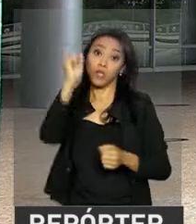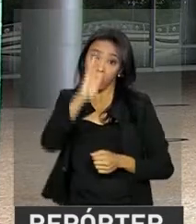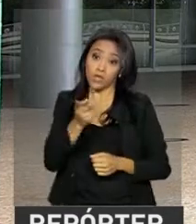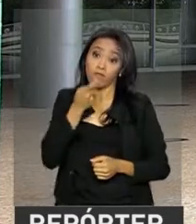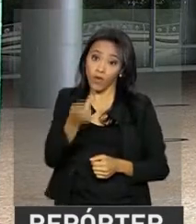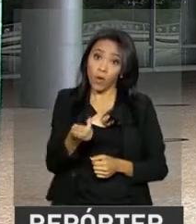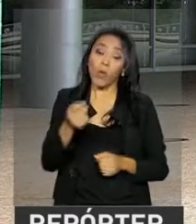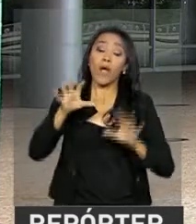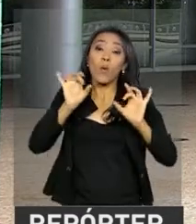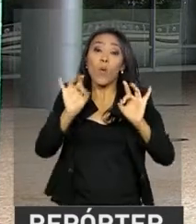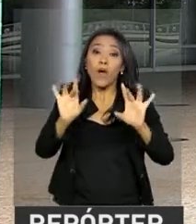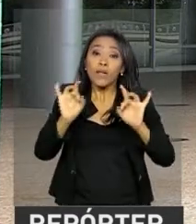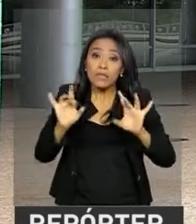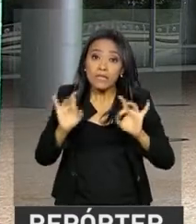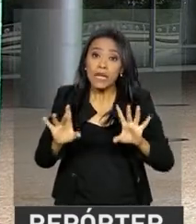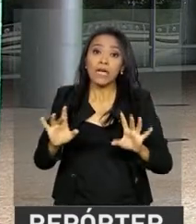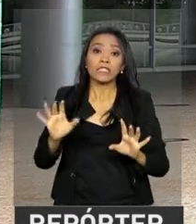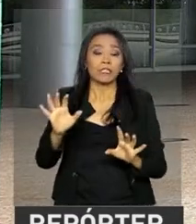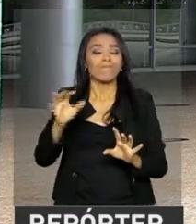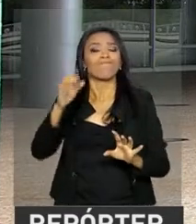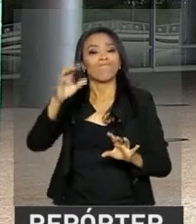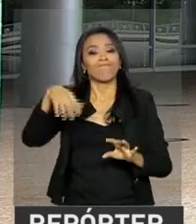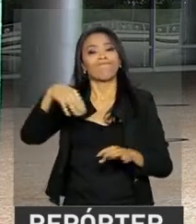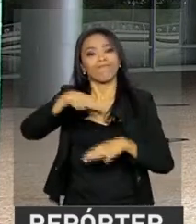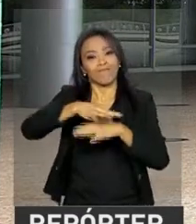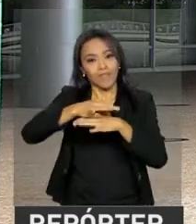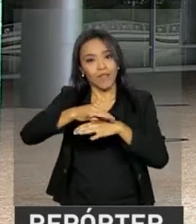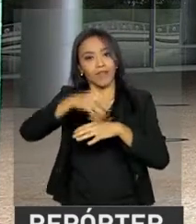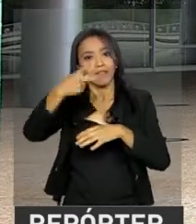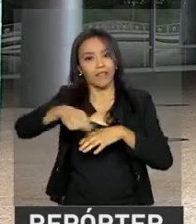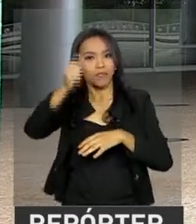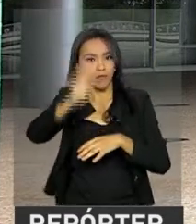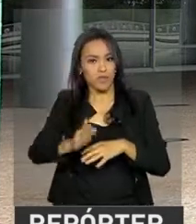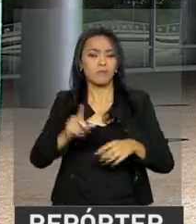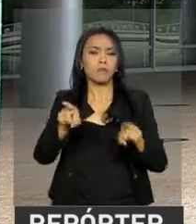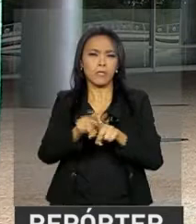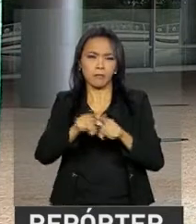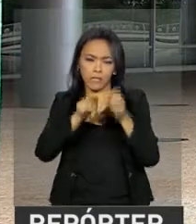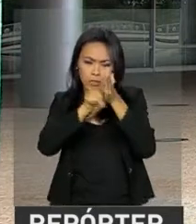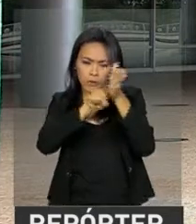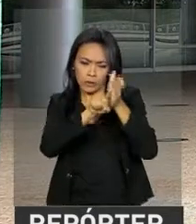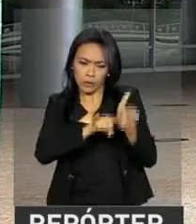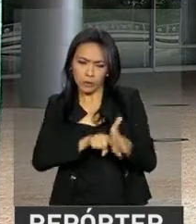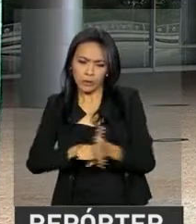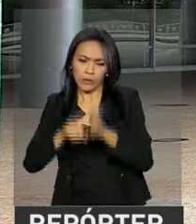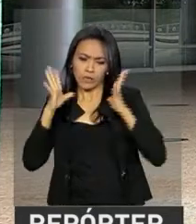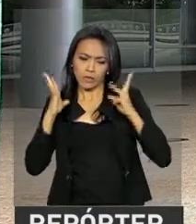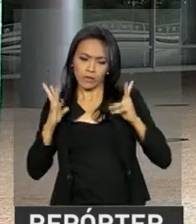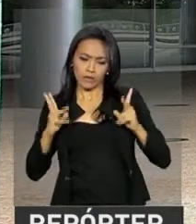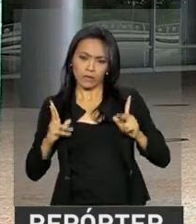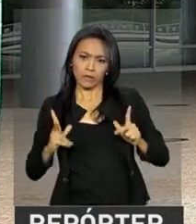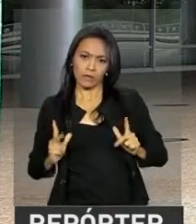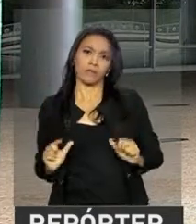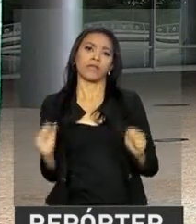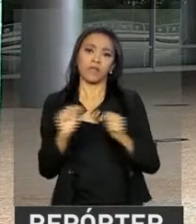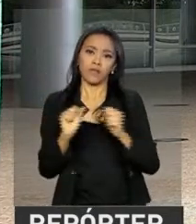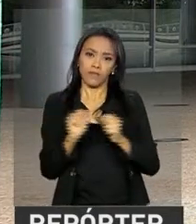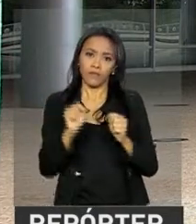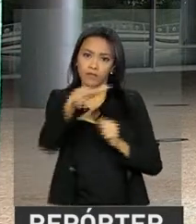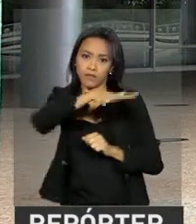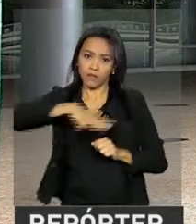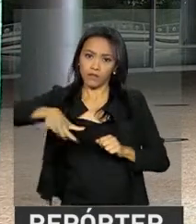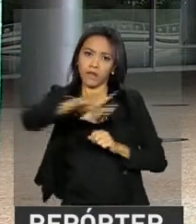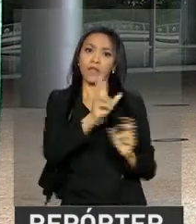brasileira dos produtos brasileiros garantiu também o rigor das inspeções sanitárias que são realizadas nesses